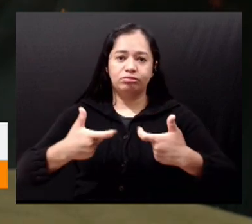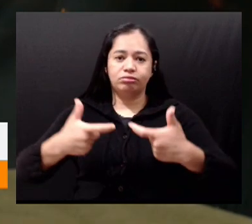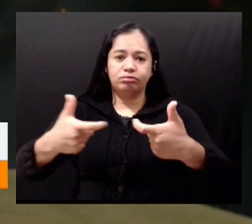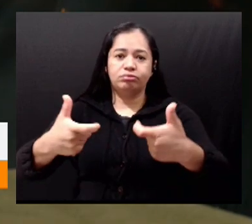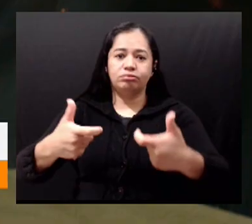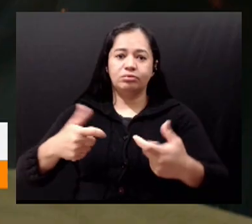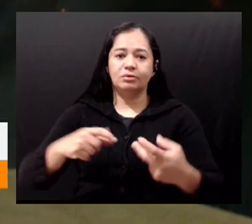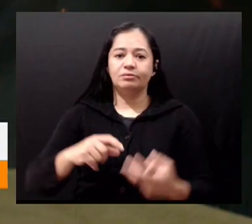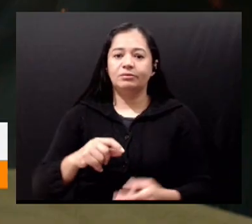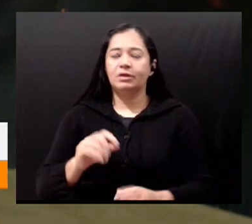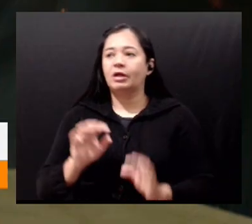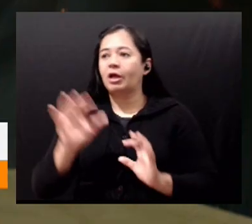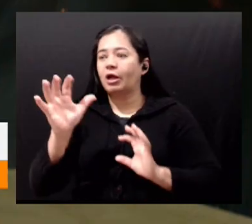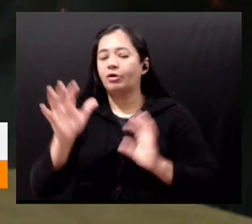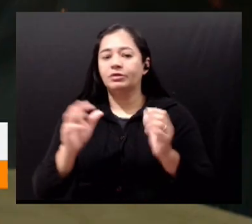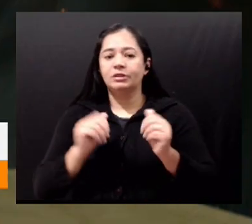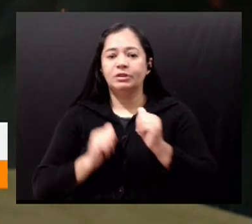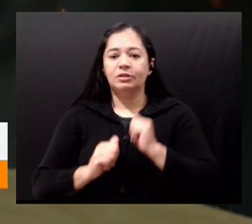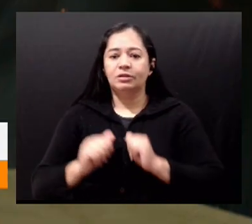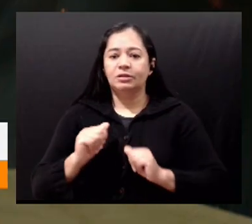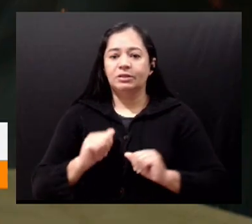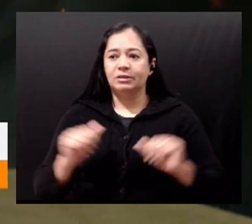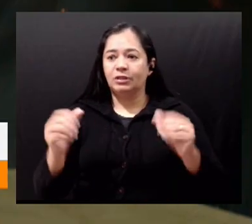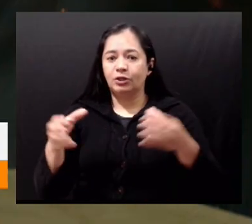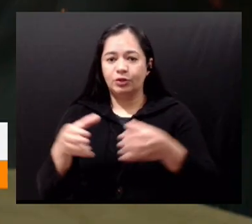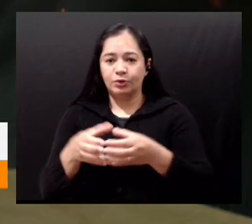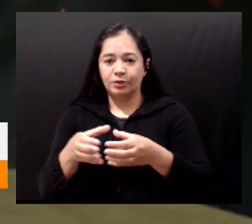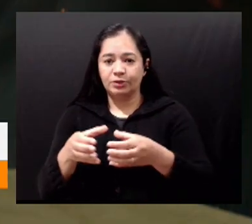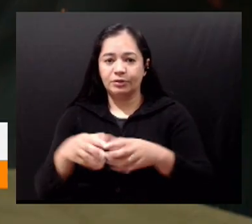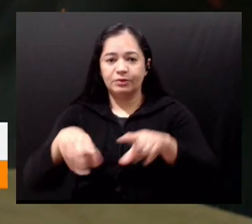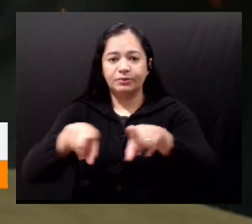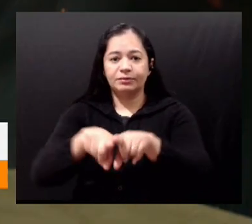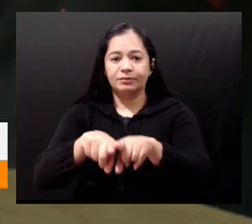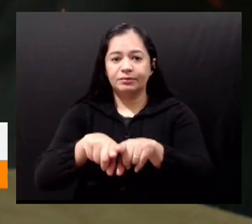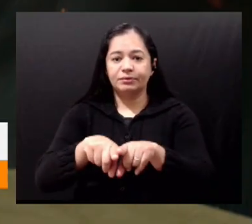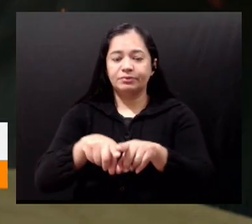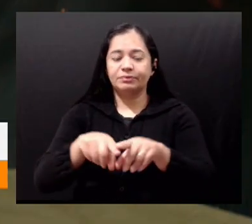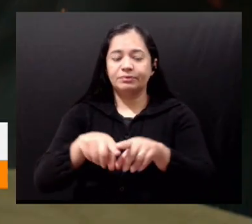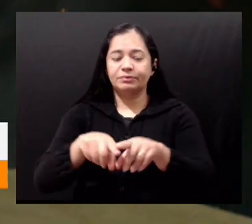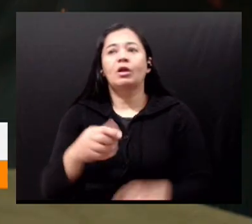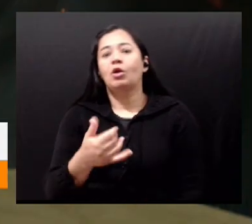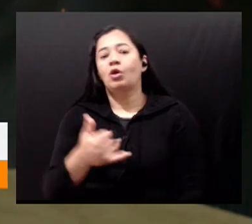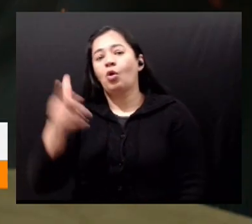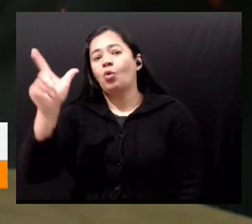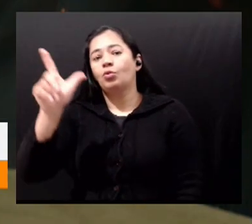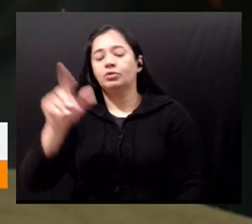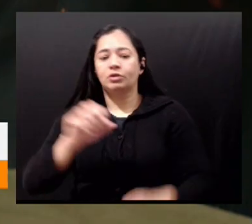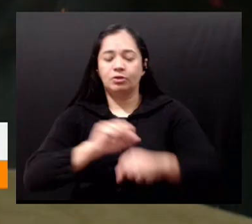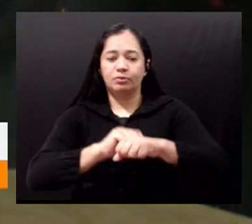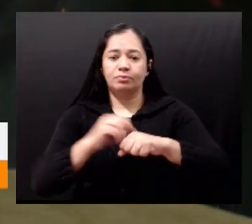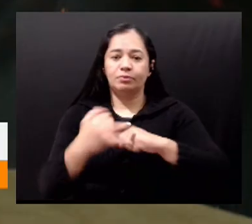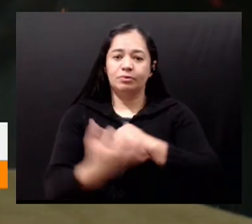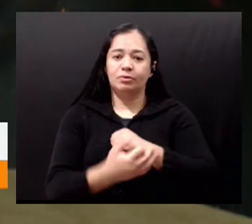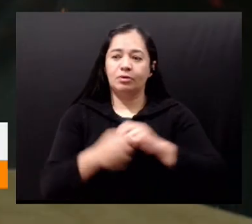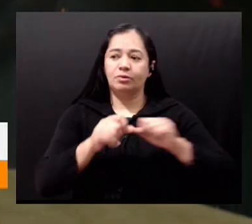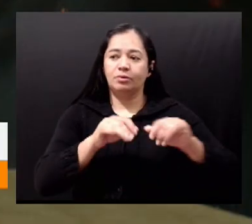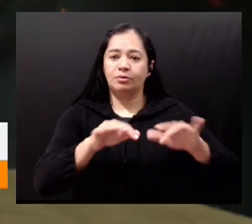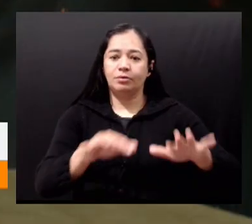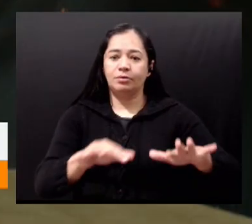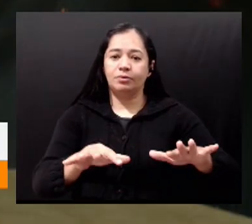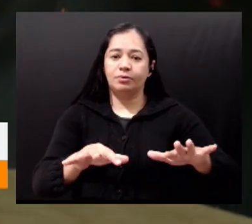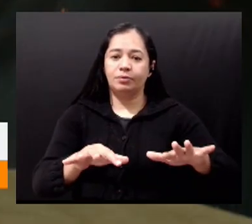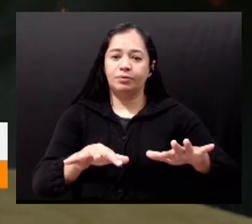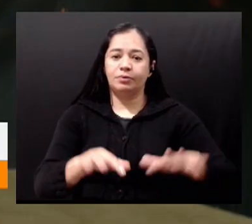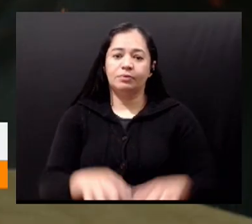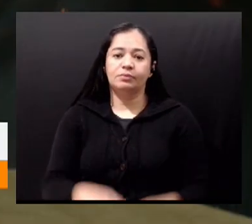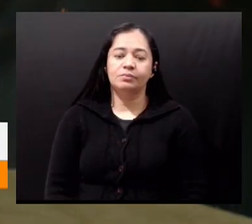uma ansiedade coletiva também. A pandemia foi um exemplo de ansiedade coletiva. Então, eu gostaria que você explicasse como é que